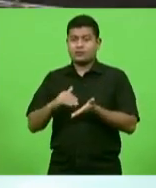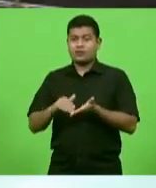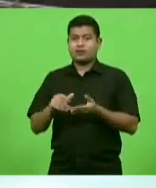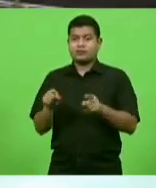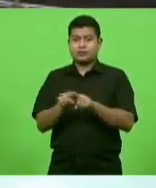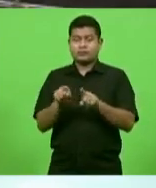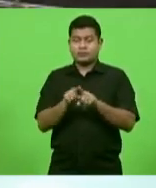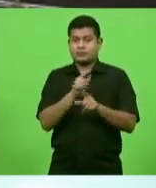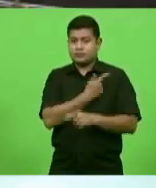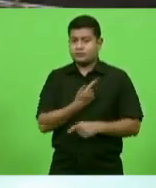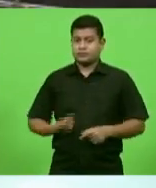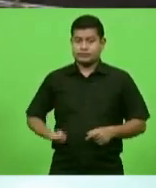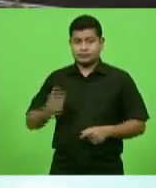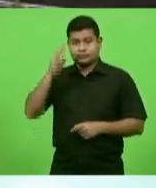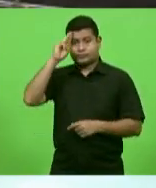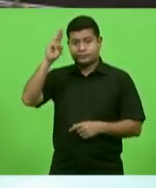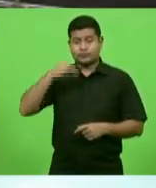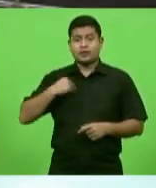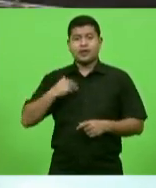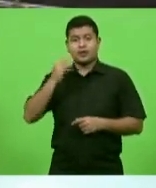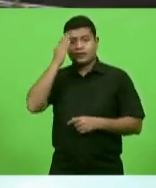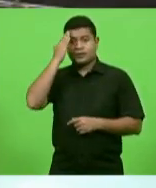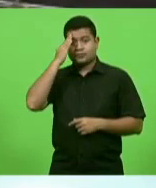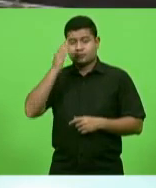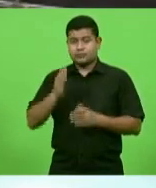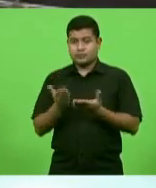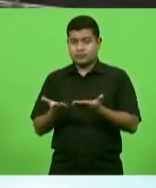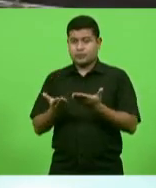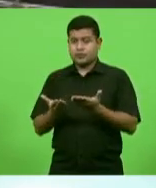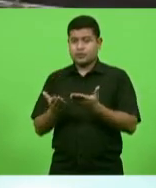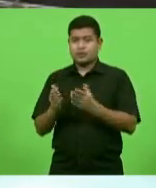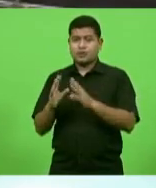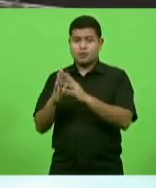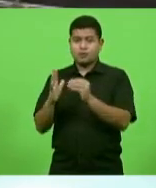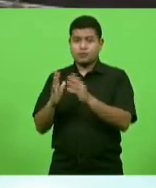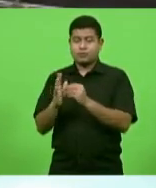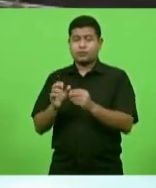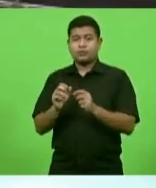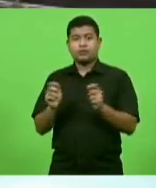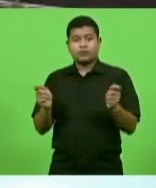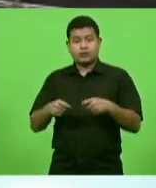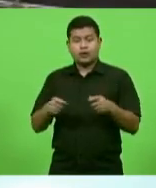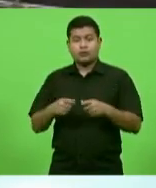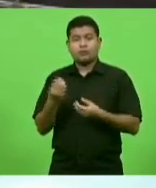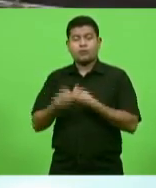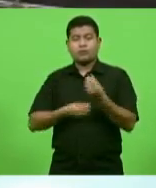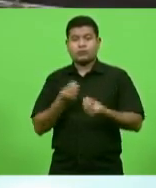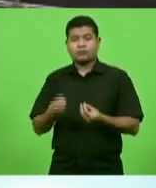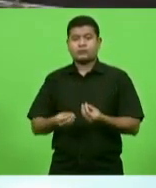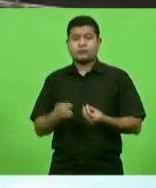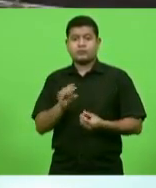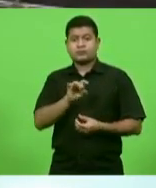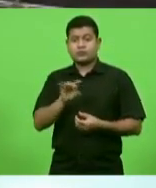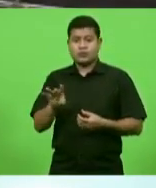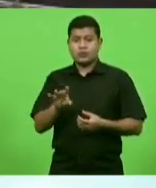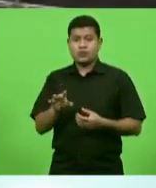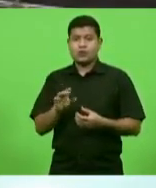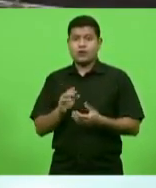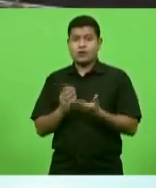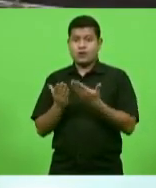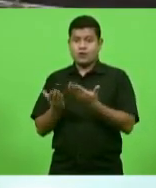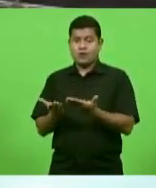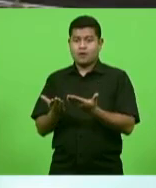banco do governador do Estado tinham ciência de que representa a modalidade de pagamento somente poderá ser realizada mediante